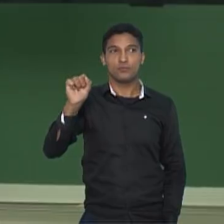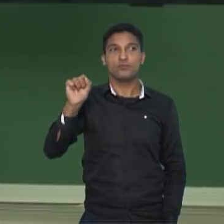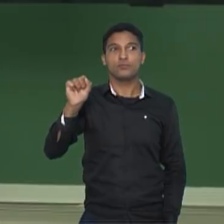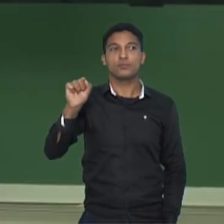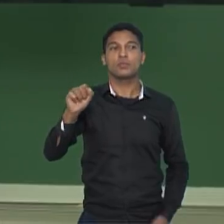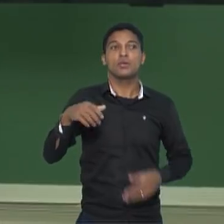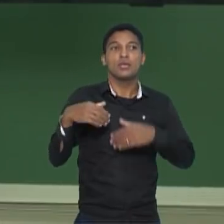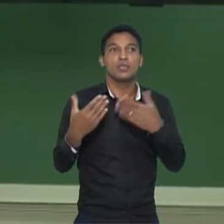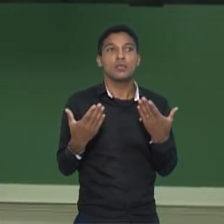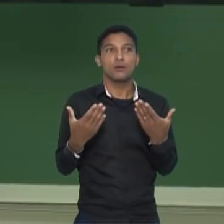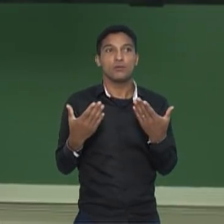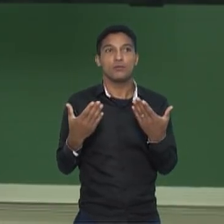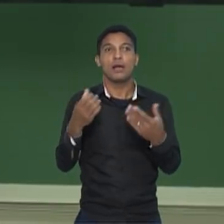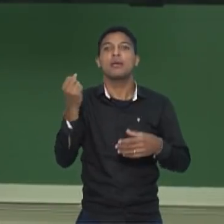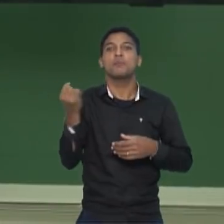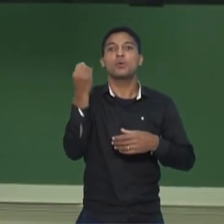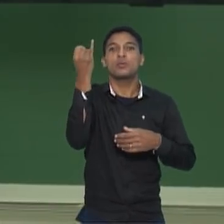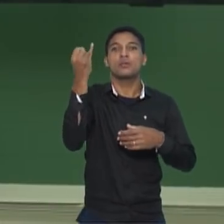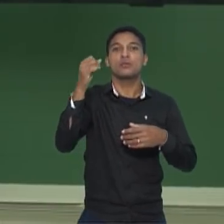de construções.